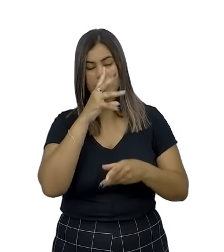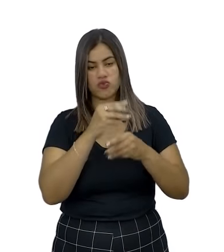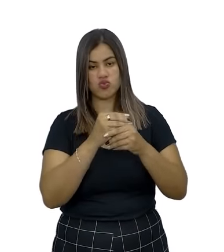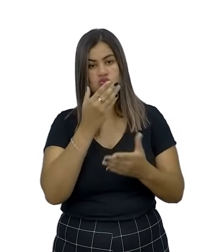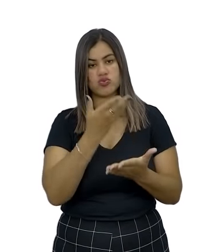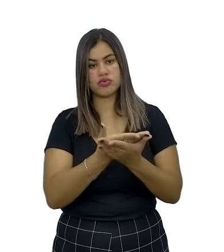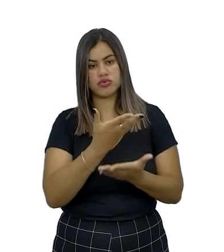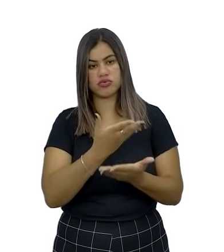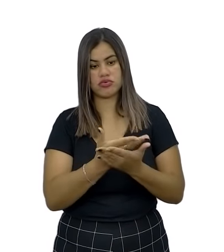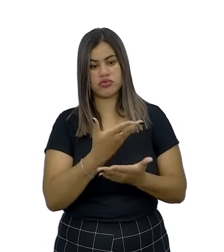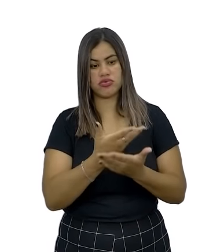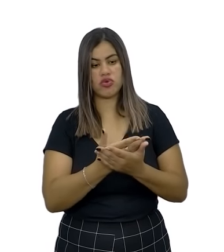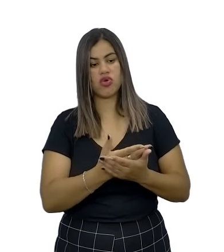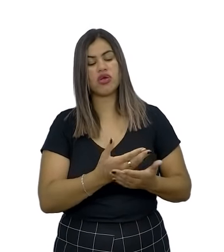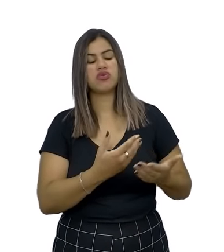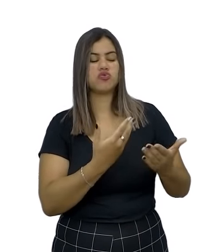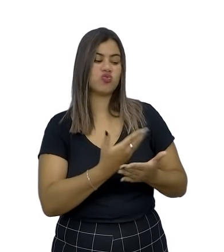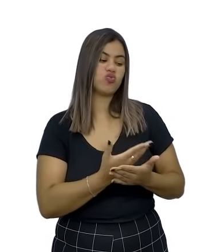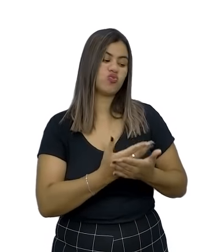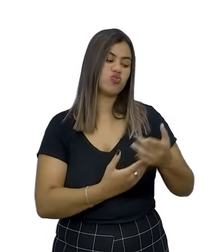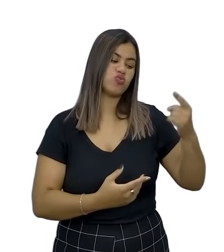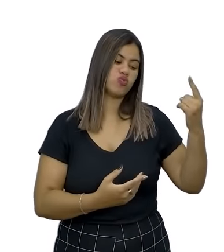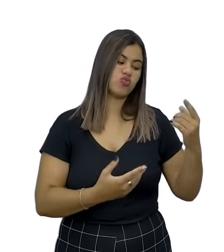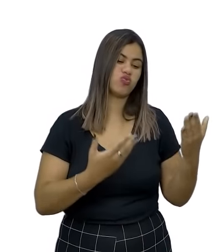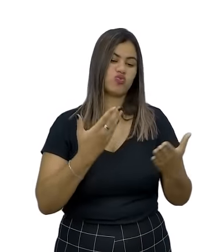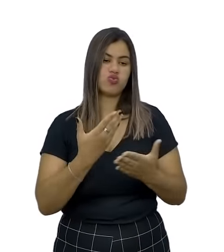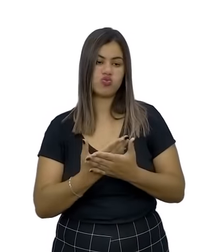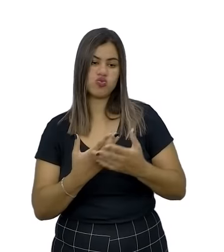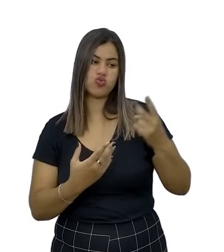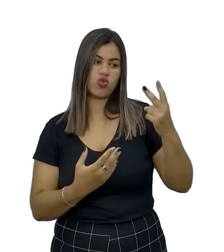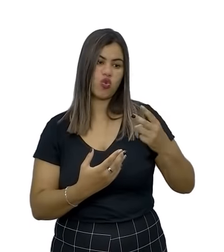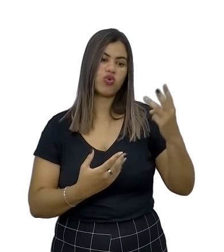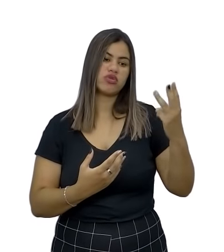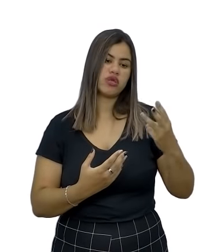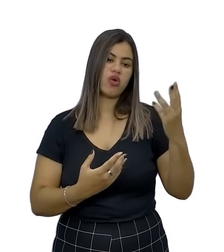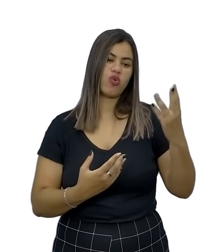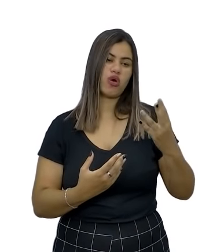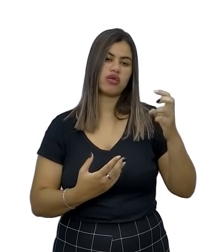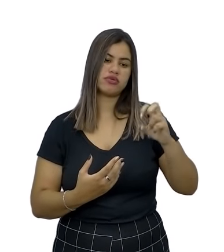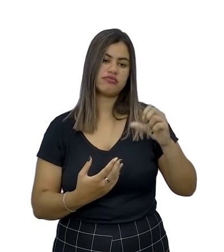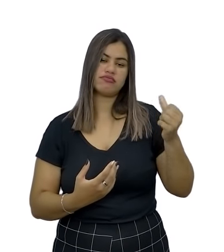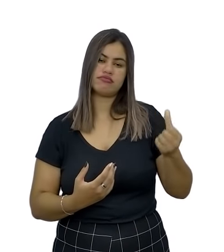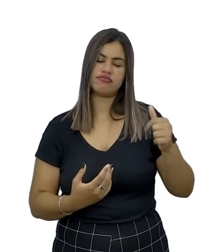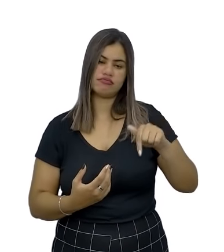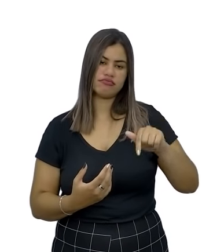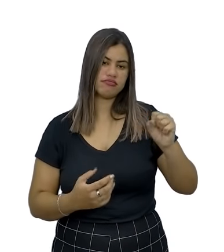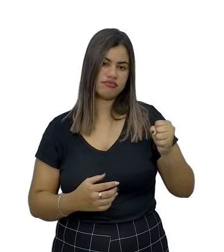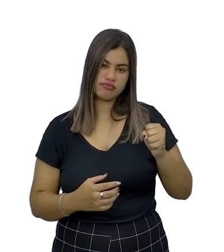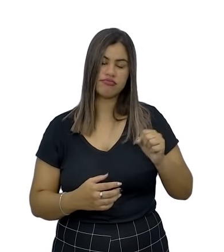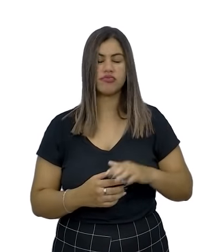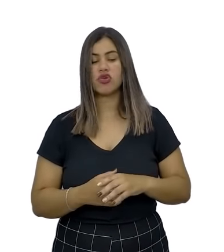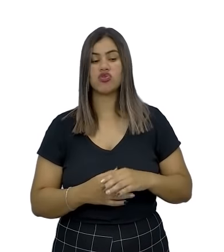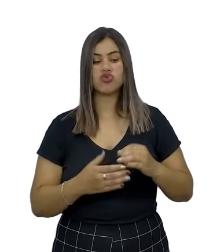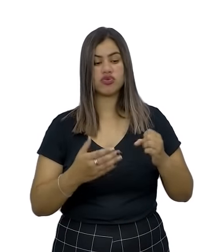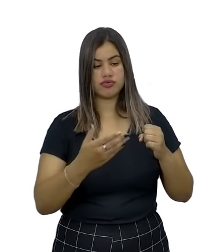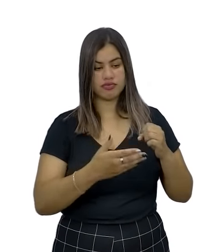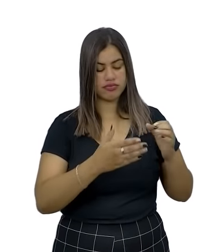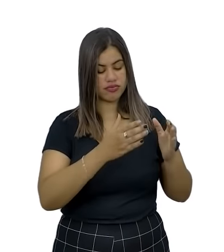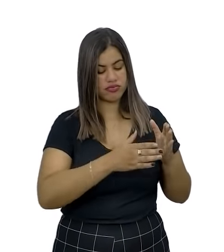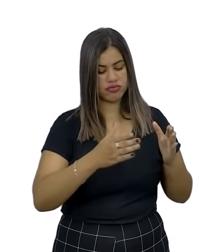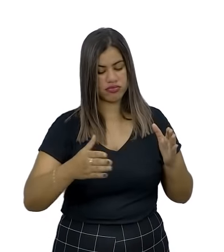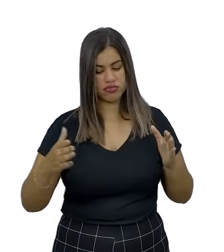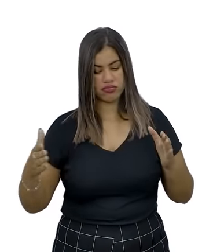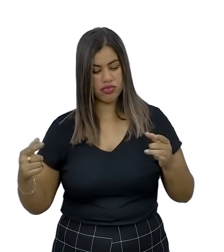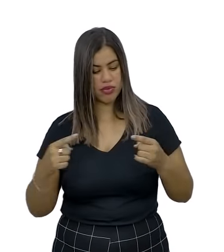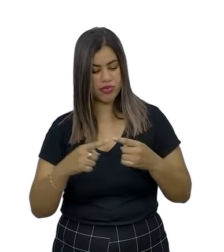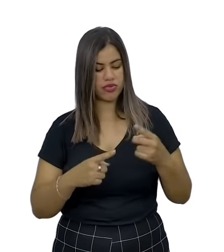de aula 1 e aula 2, aula 3, aula 4, aula 5 e 6, 7 e 8, geralmente elas estão assim estruturadas, em duplas,